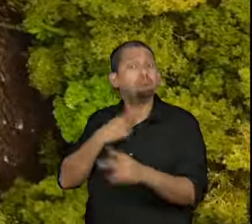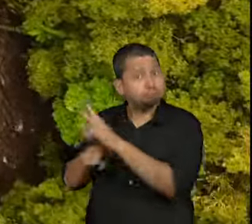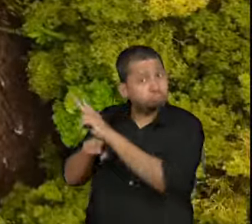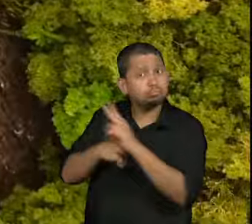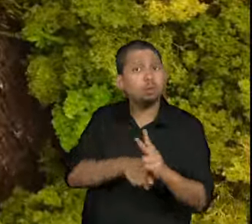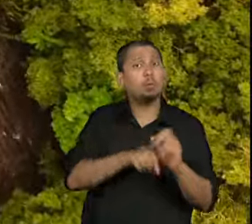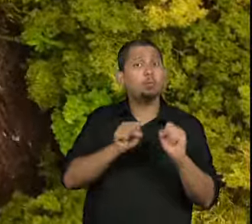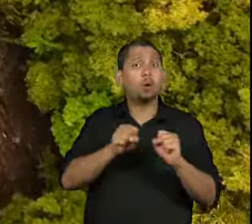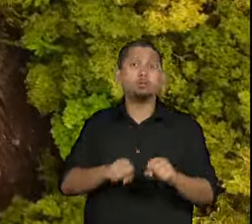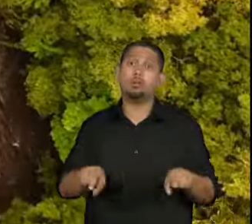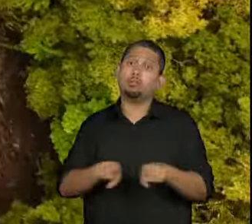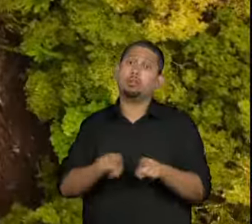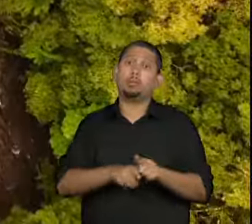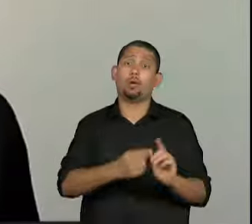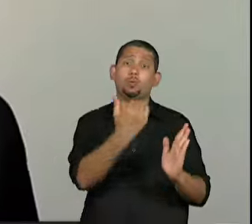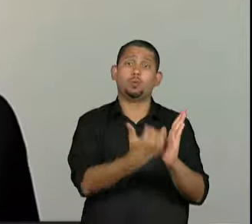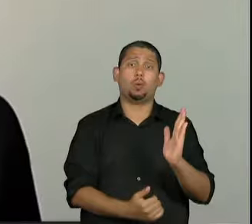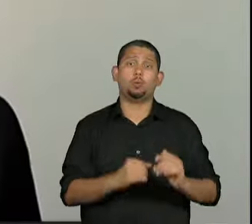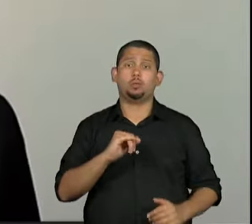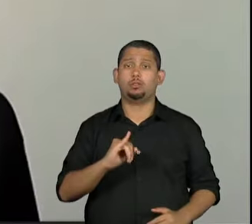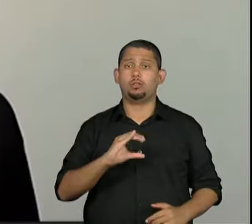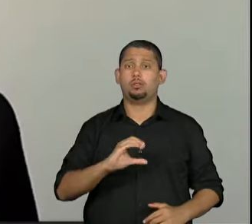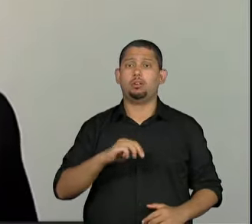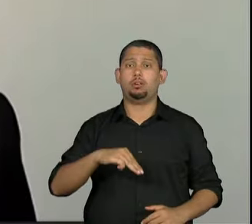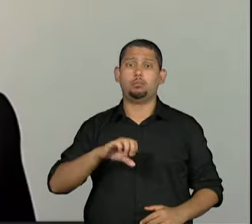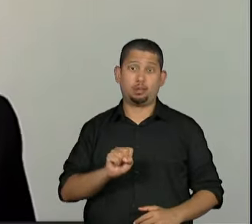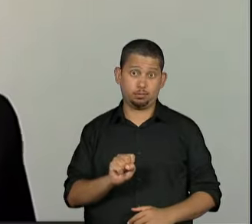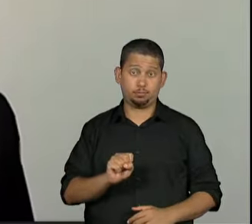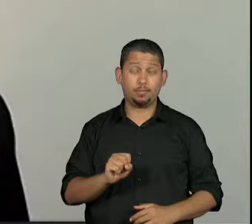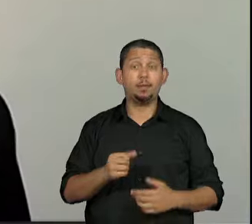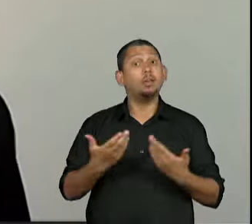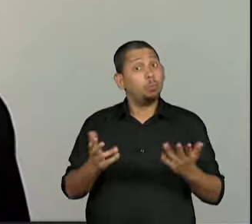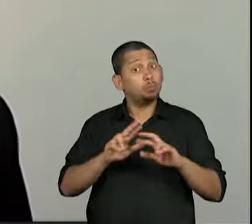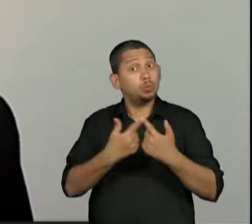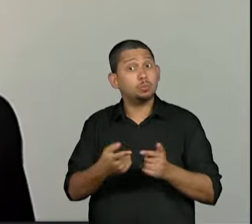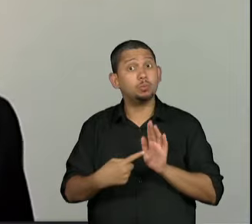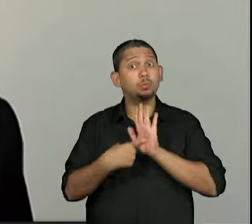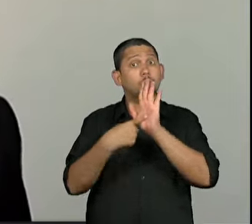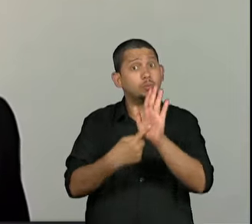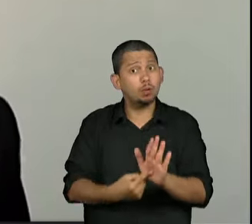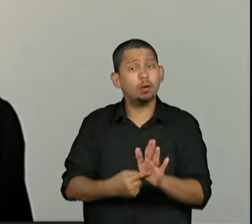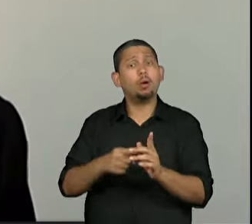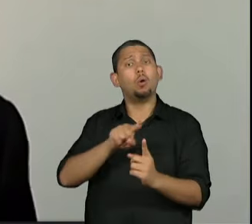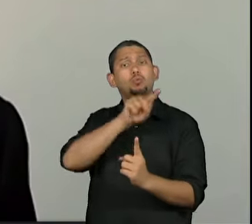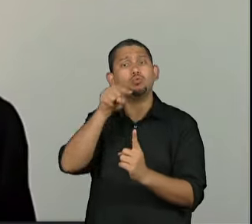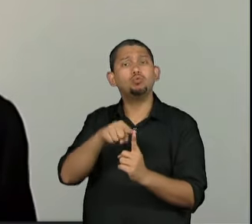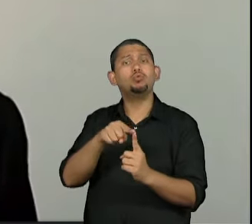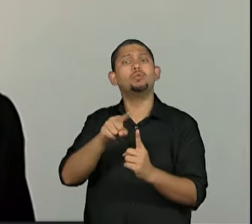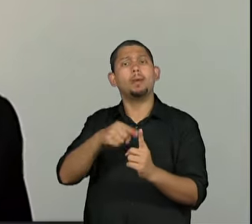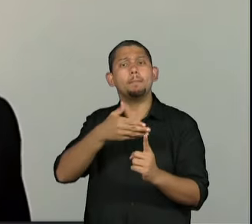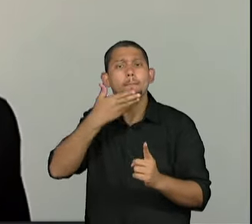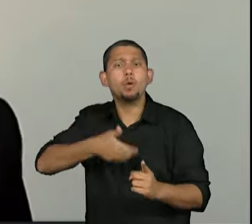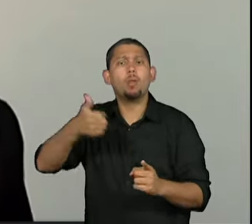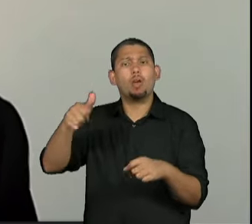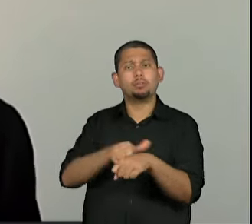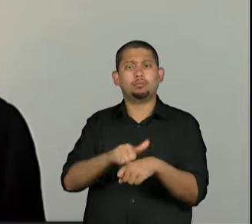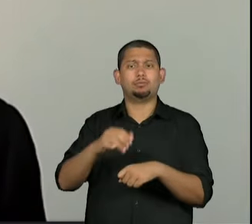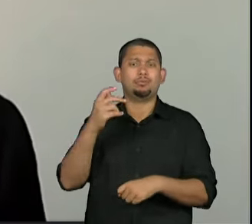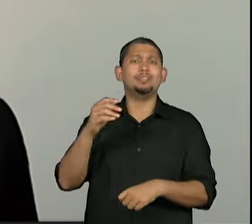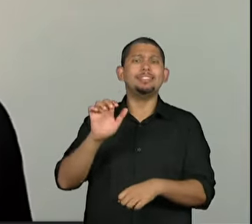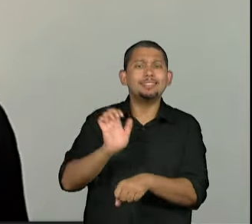do ICMS ambiental. Por isso que mostrar a ambição e colocar como meta restaurar no estado de São Paulo, que é um estado